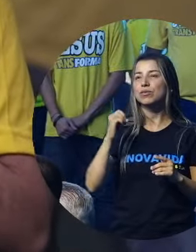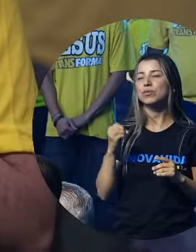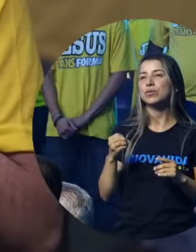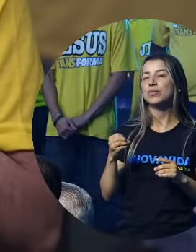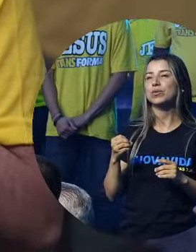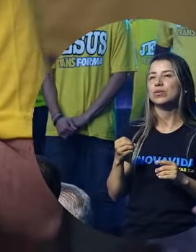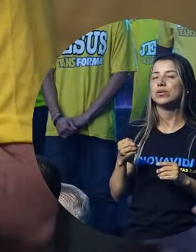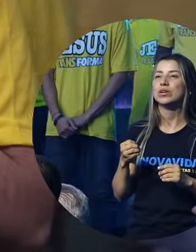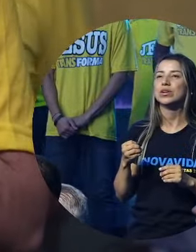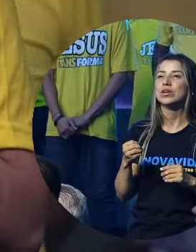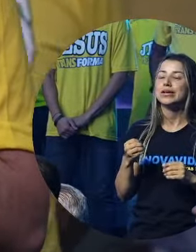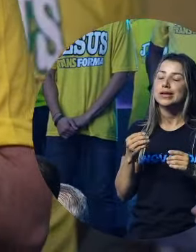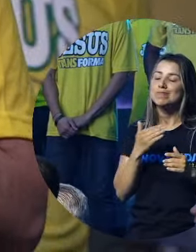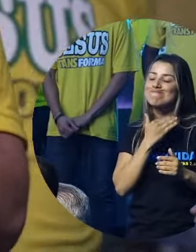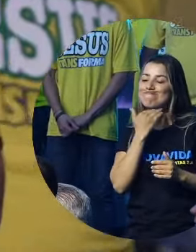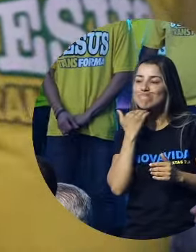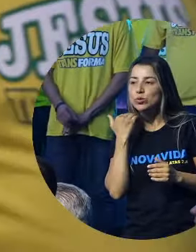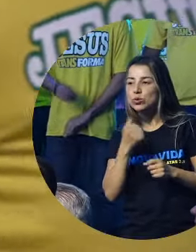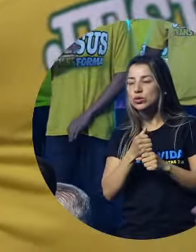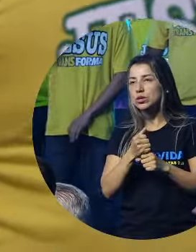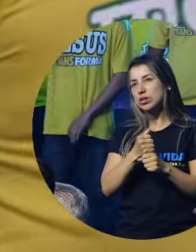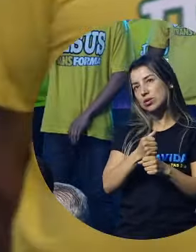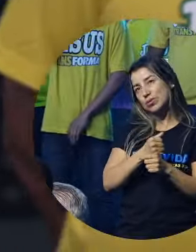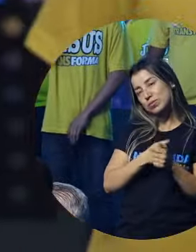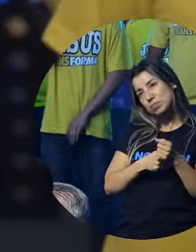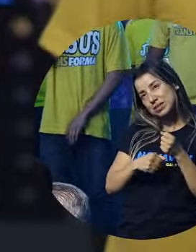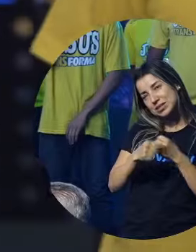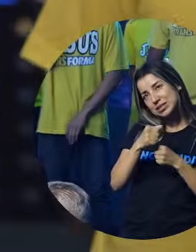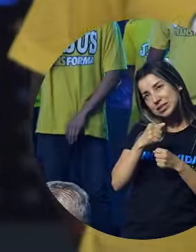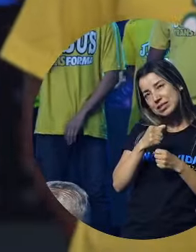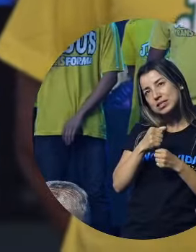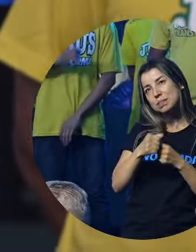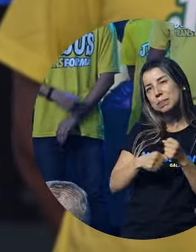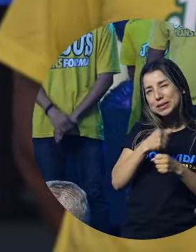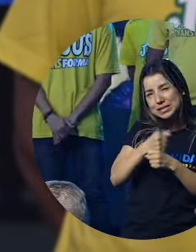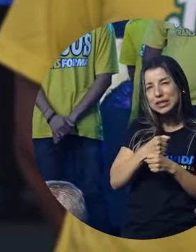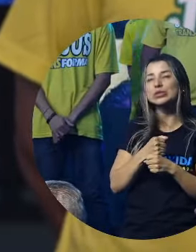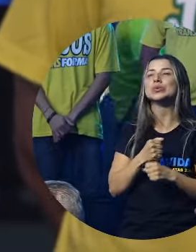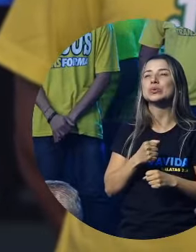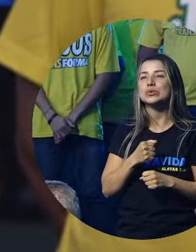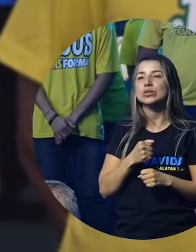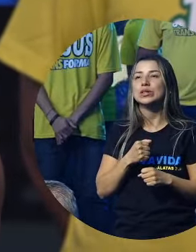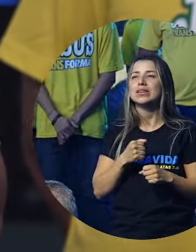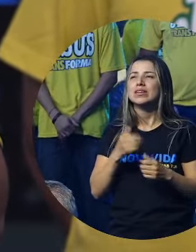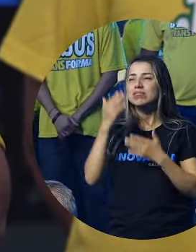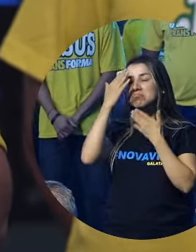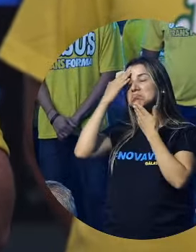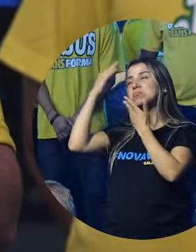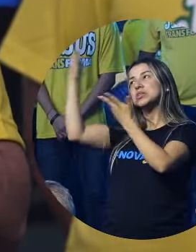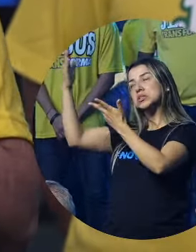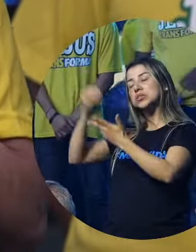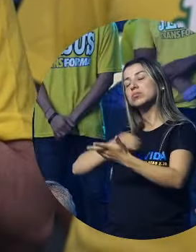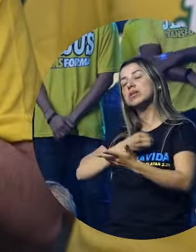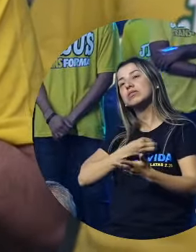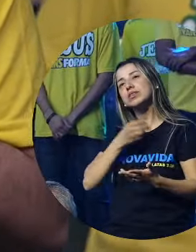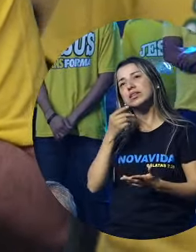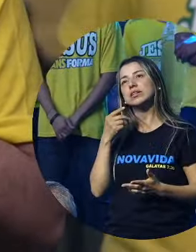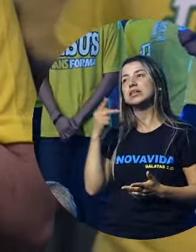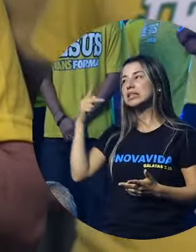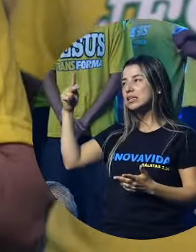passado. Reconhecer a sua memória e orar também agradecendo a Deus por sua vida, pela dedicação do seu tempo no campo